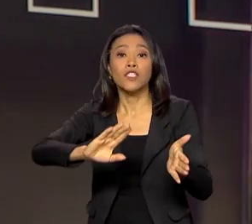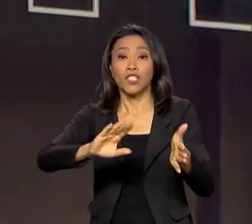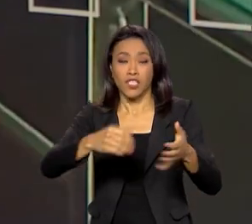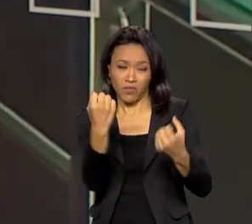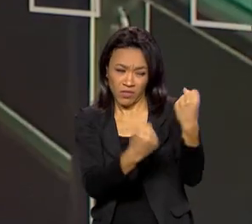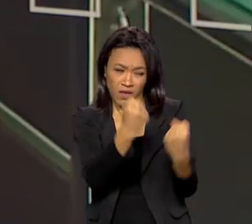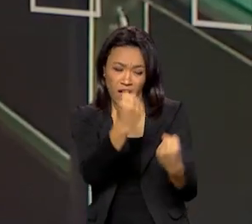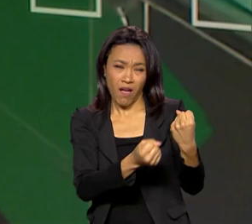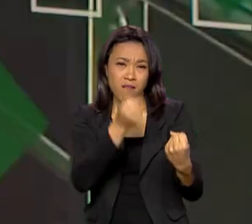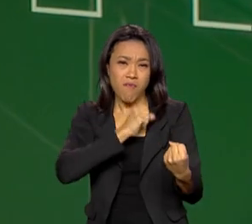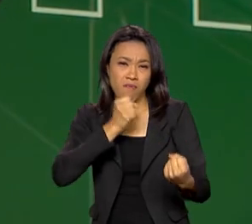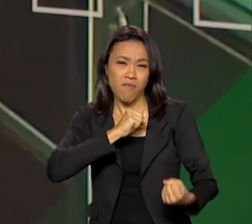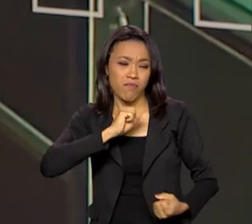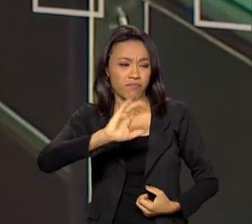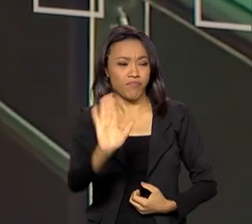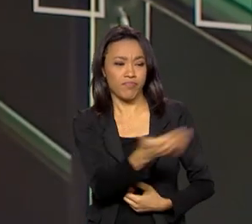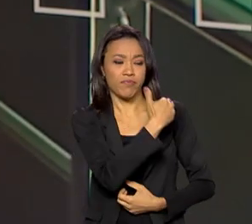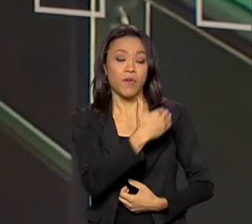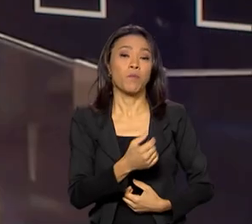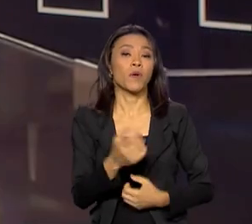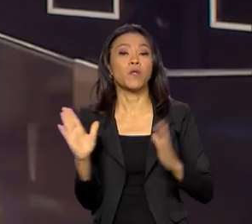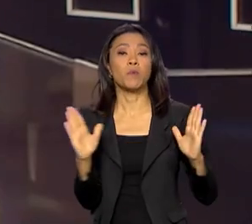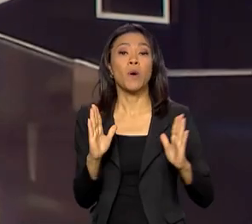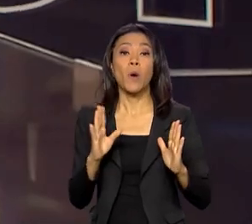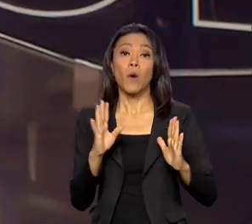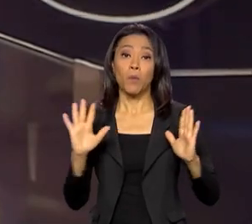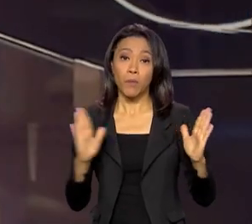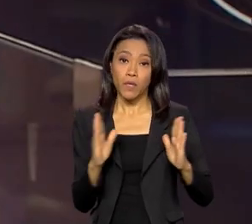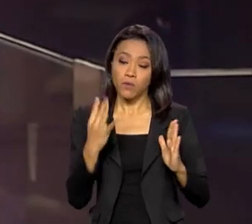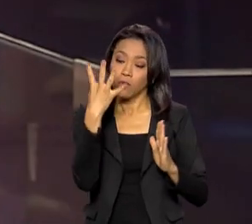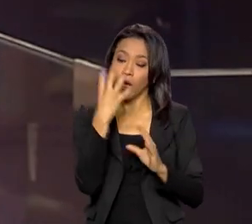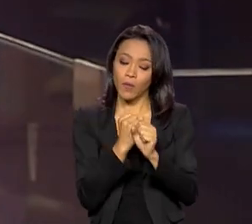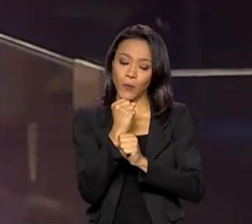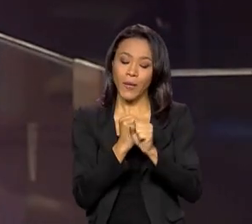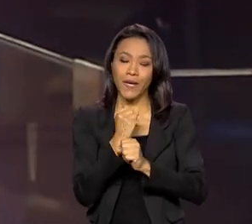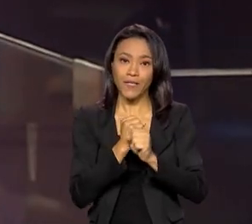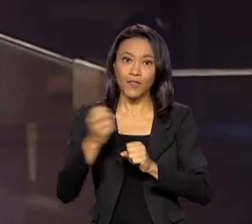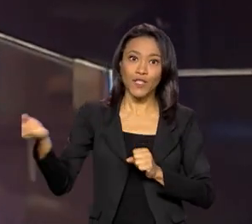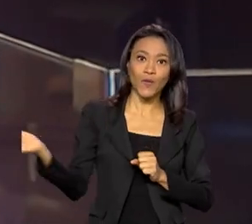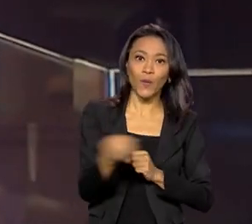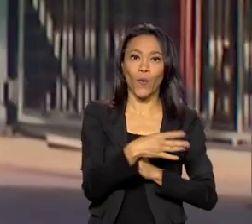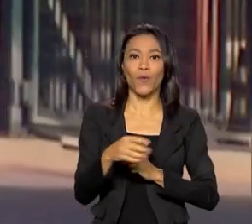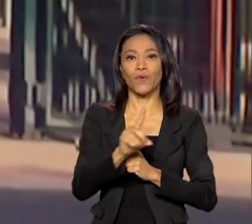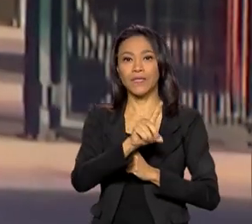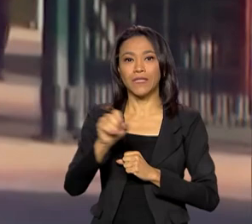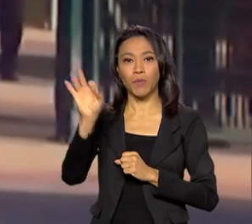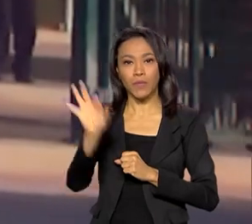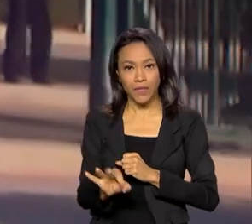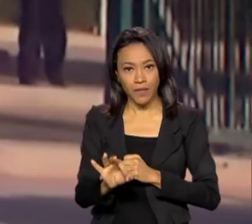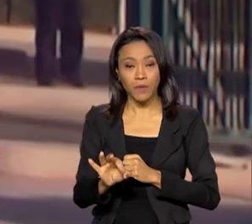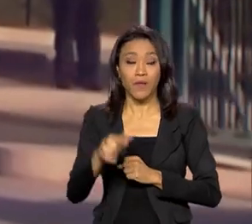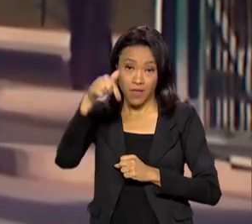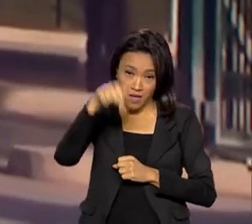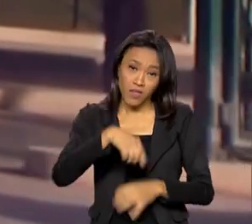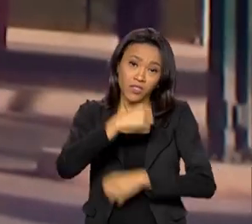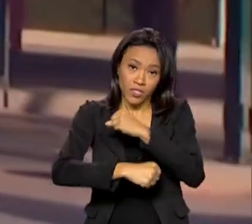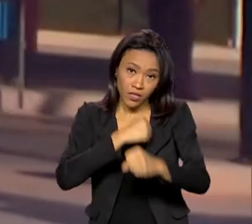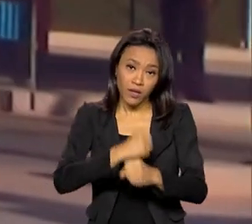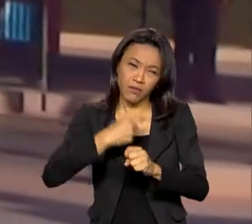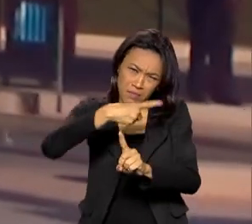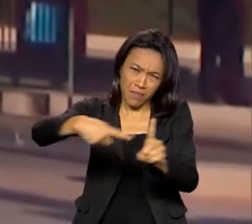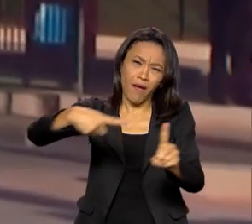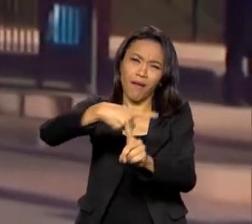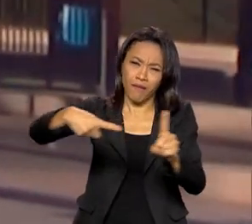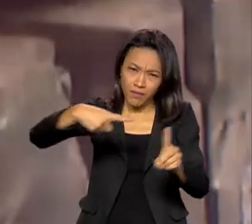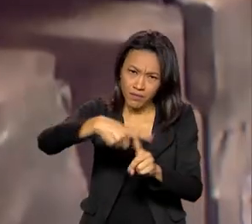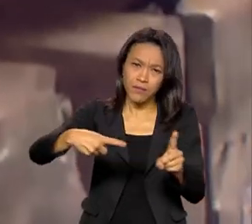Que nós temos aí um compromisso de, em 4 anos, renovar 100% de nossa frota. Portanto, este ano ainda temos